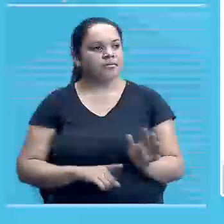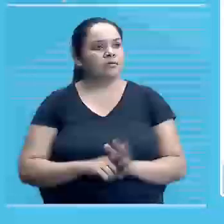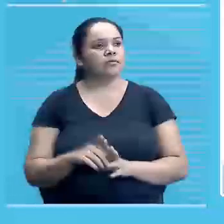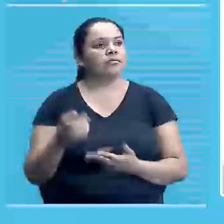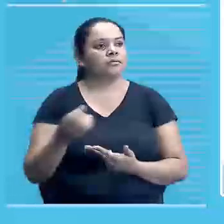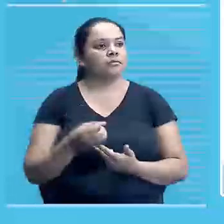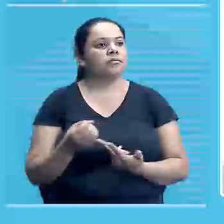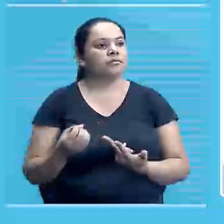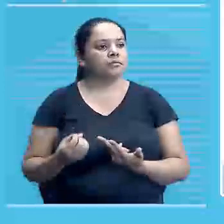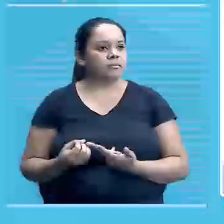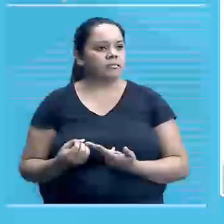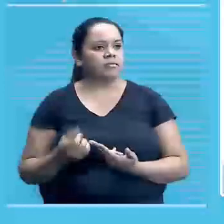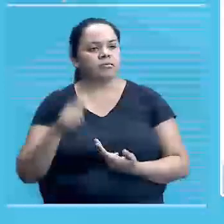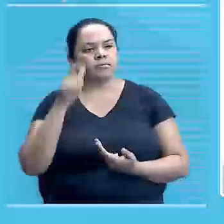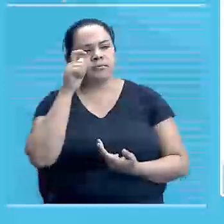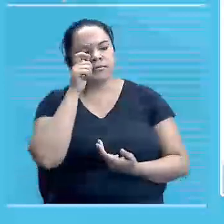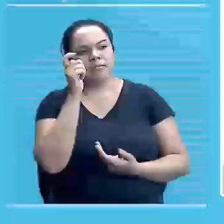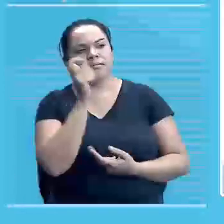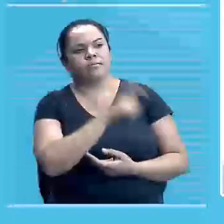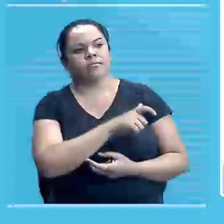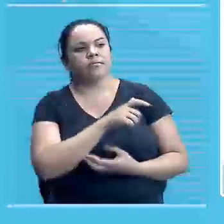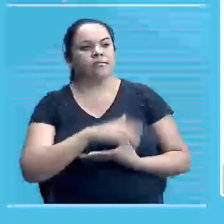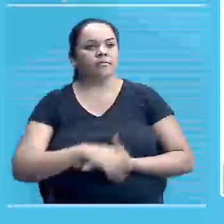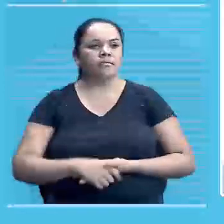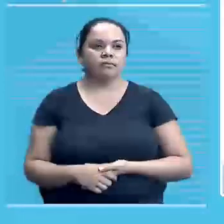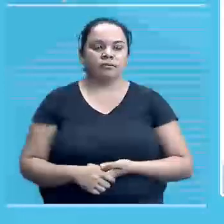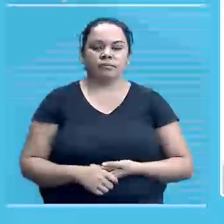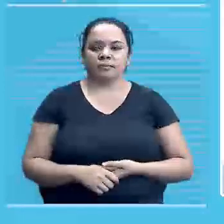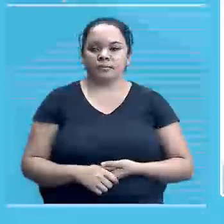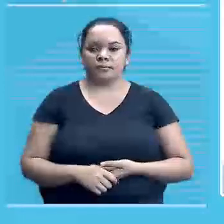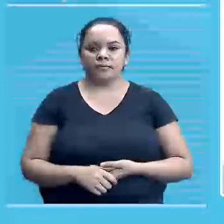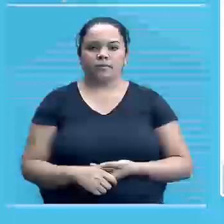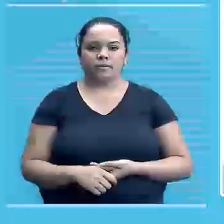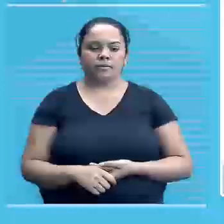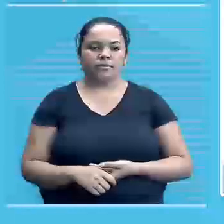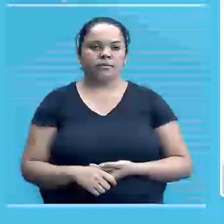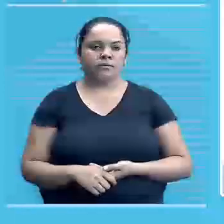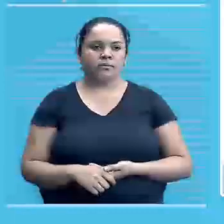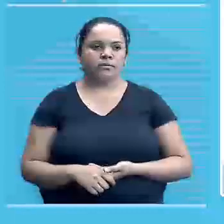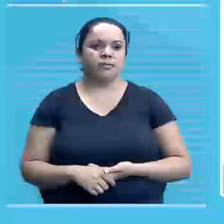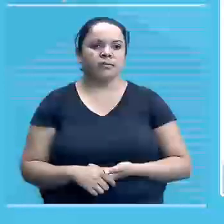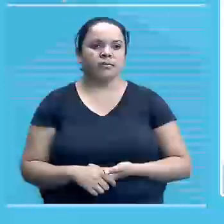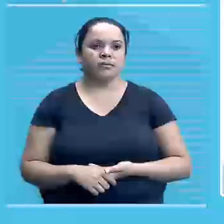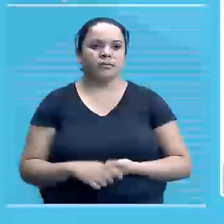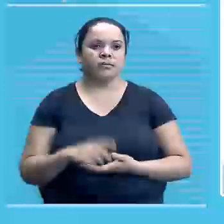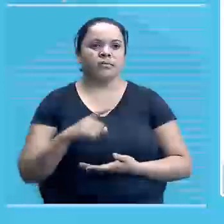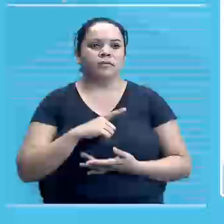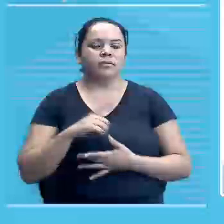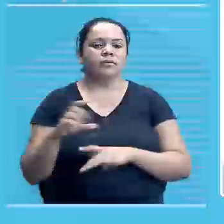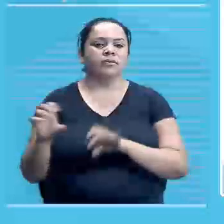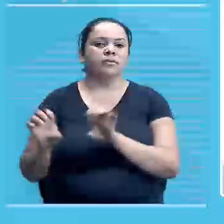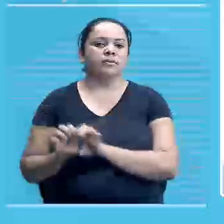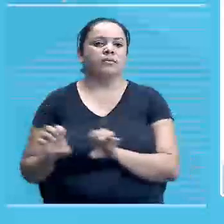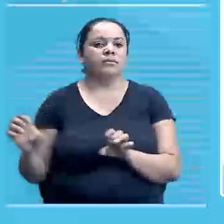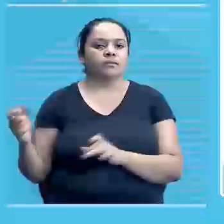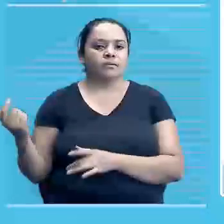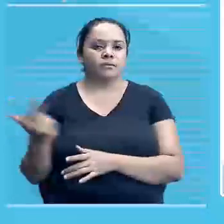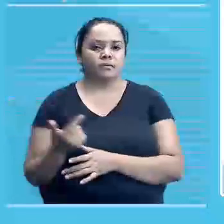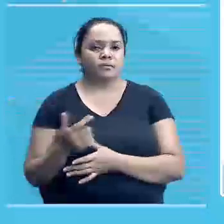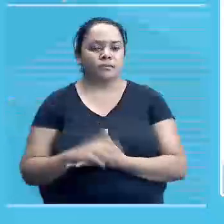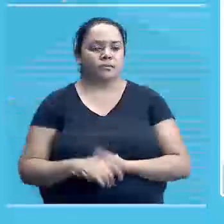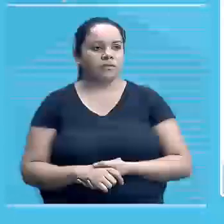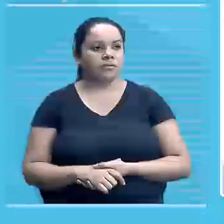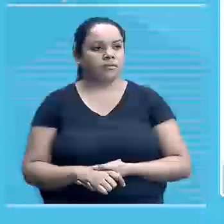Questãozinha muito interessante. Envolvendo essa parte aí de equação do segundo